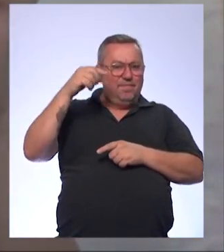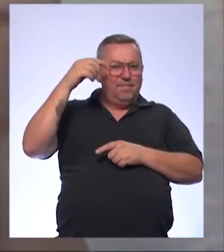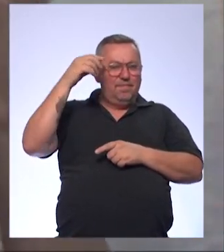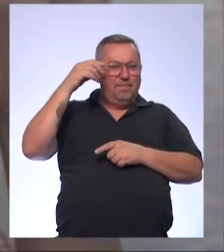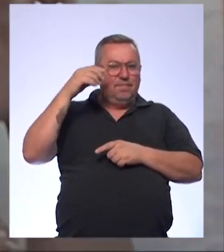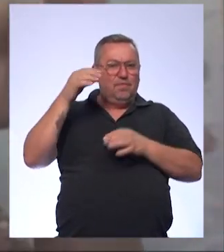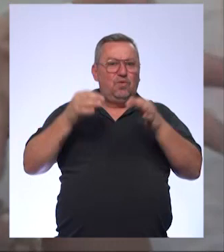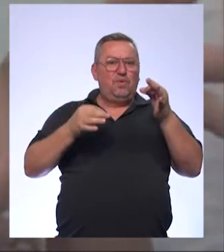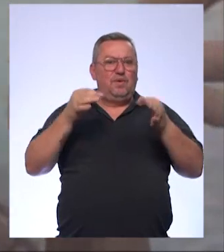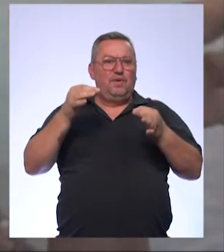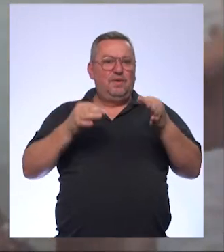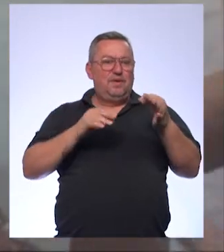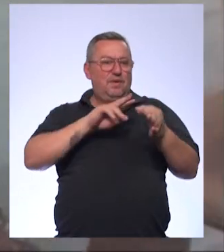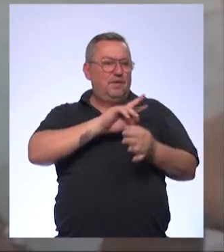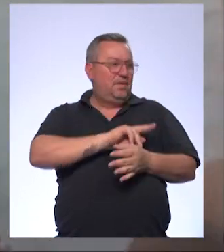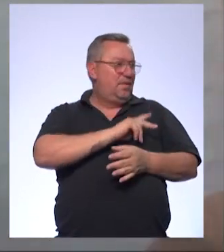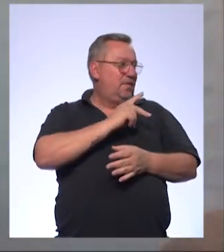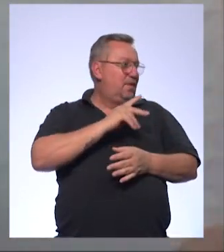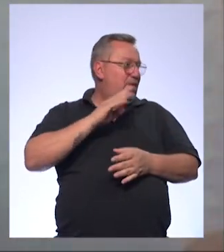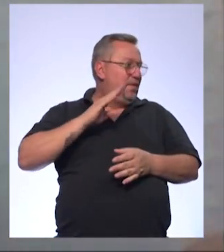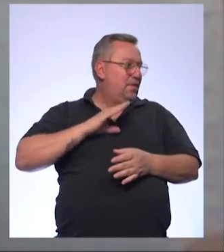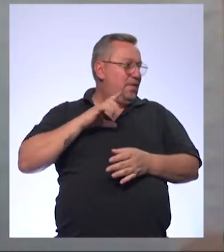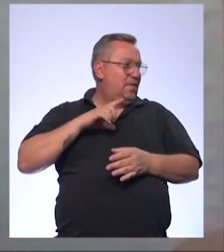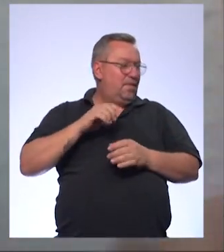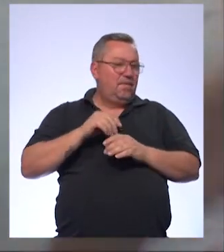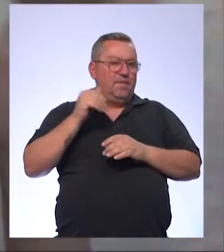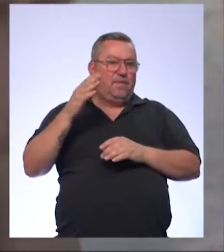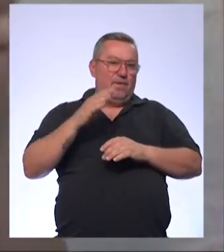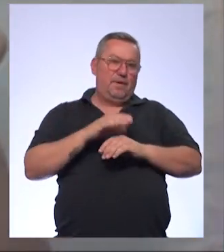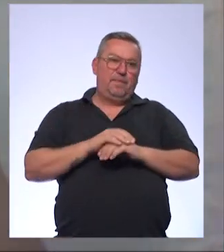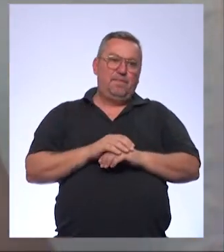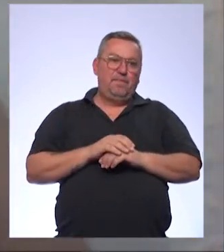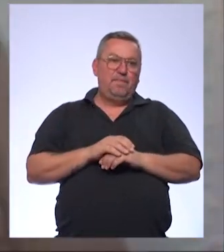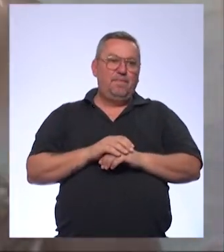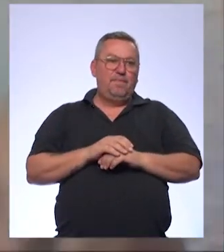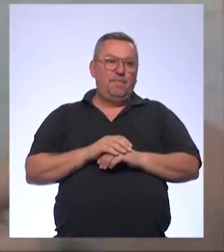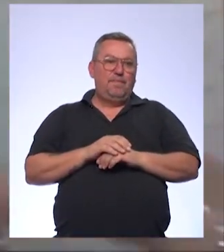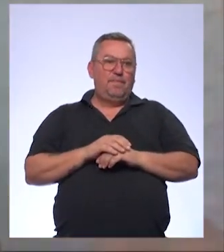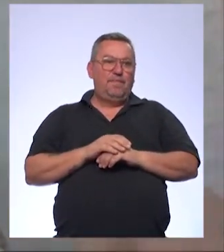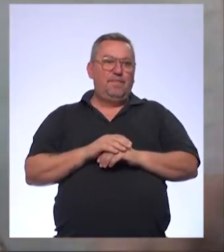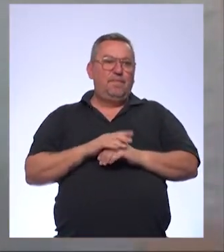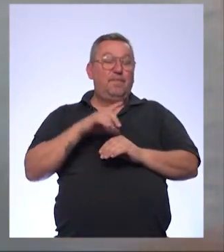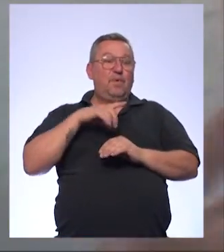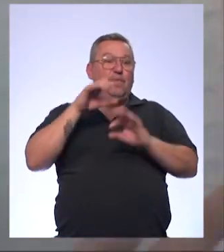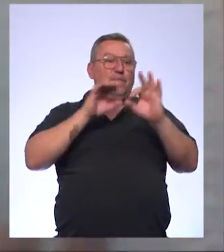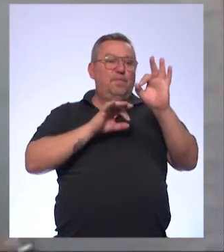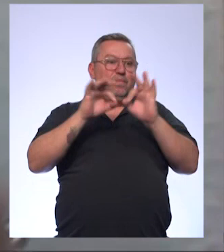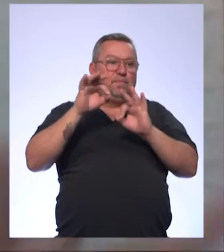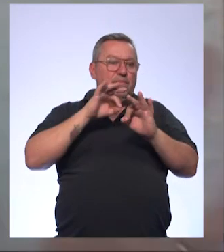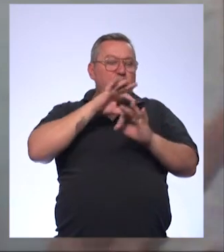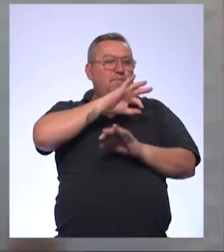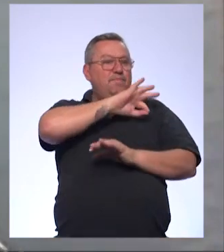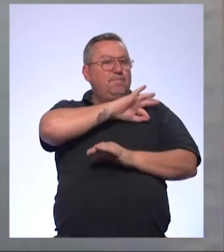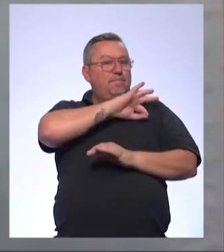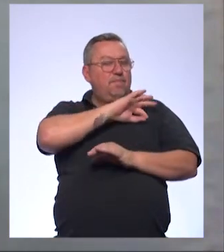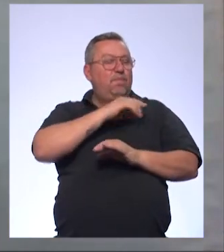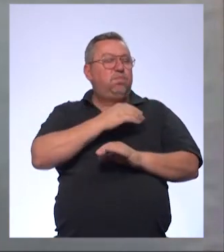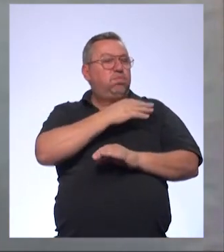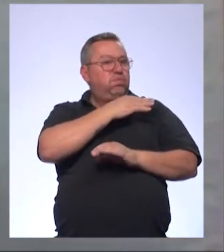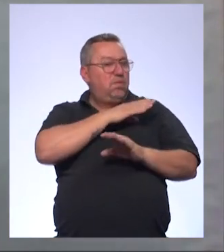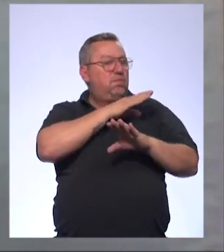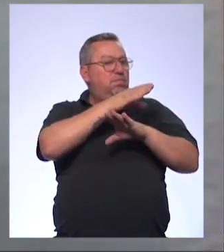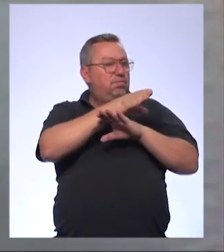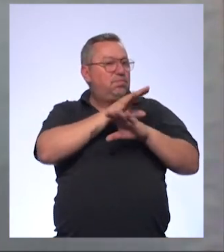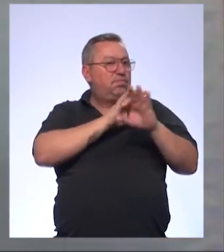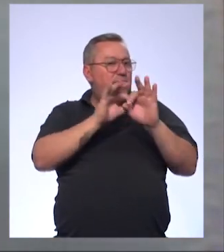juízes, os hebreus já estavam fora do Egito. E aí, eles se organizavam militarmente quando era necessário ali